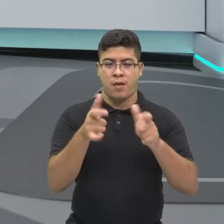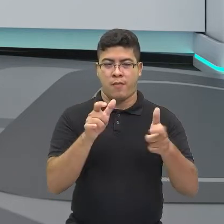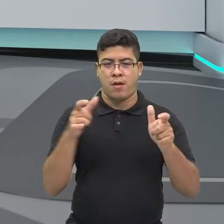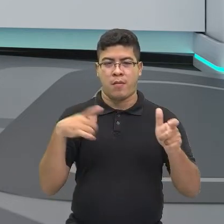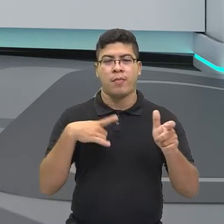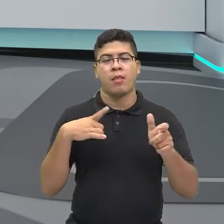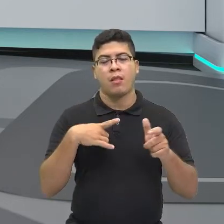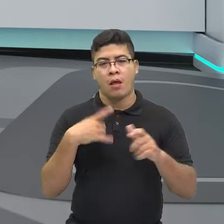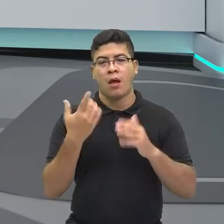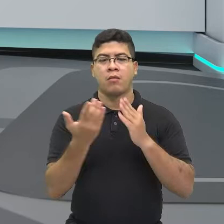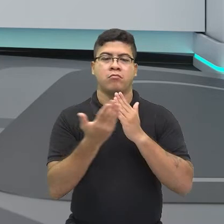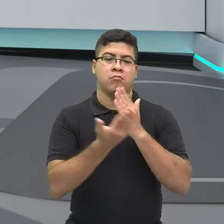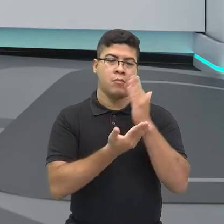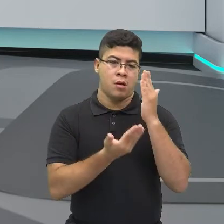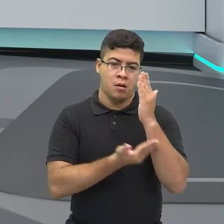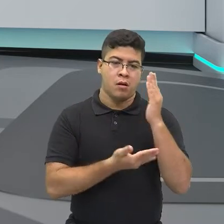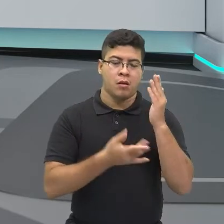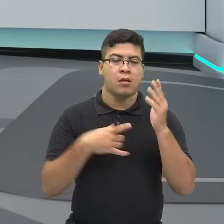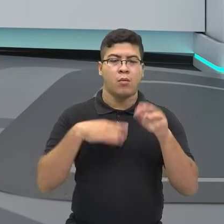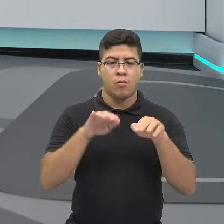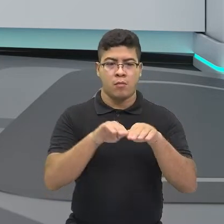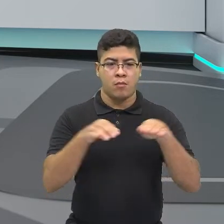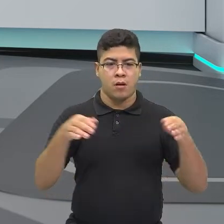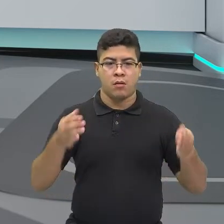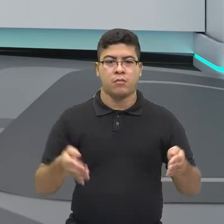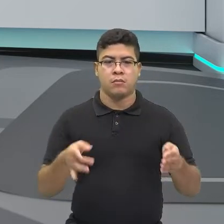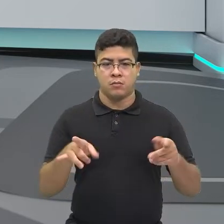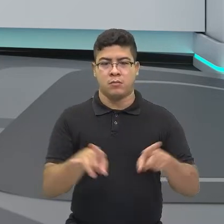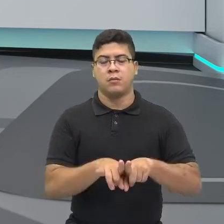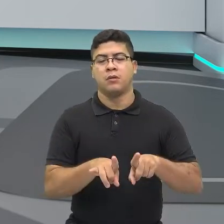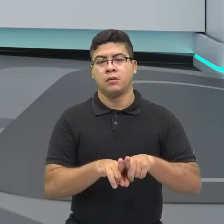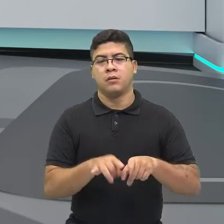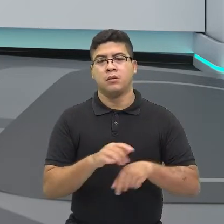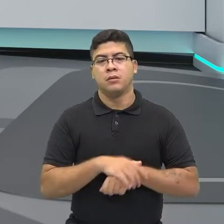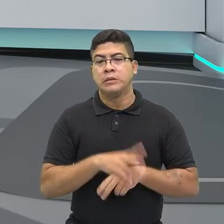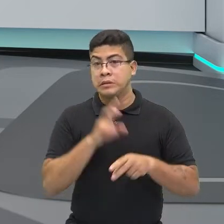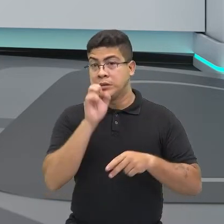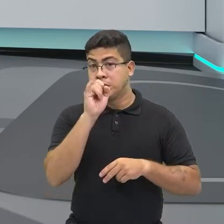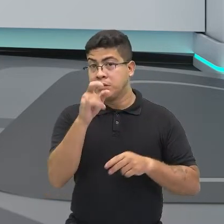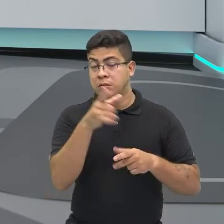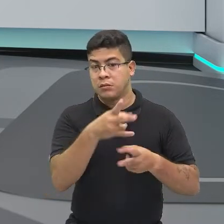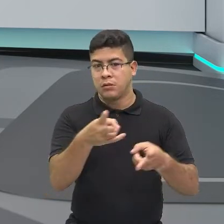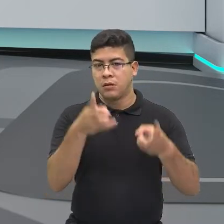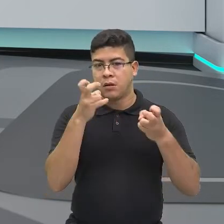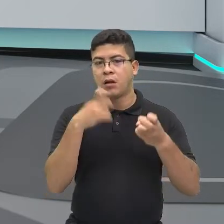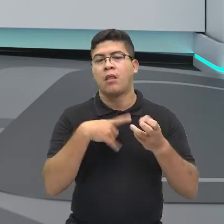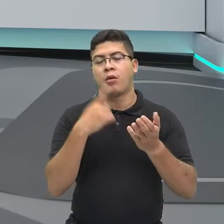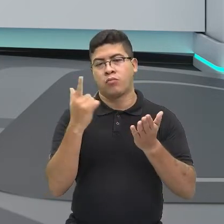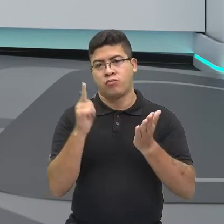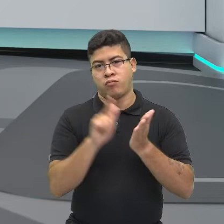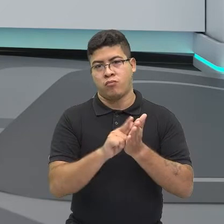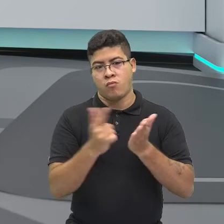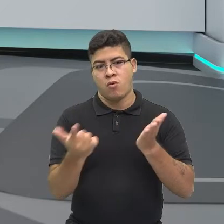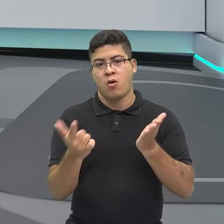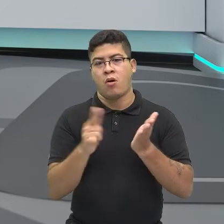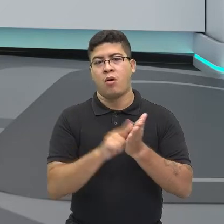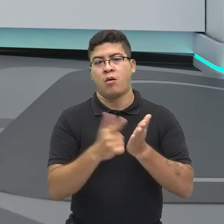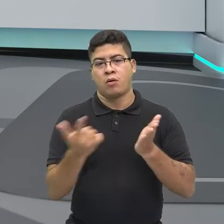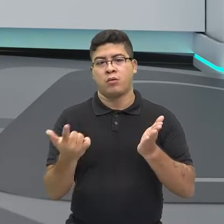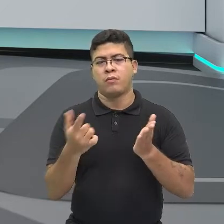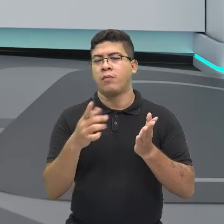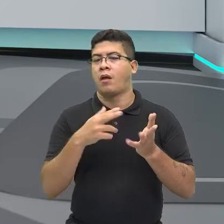temos madeira, é uma mesa de madeira ali. Se você notar, também temos um jornal ali em cima, né? Então está